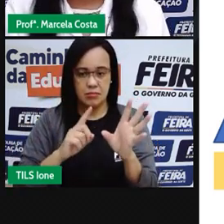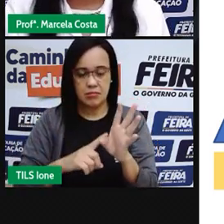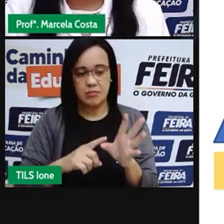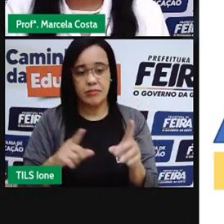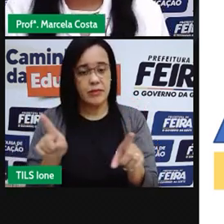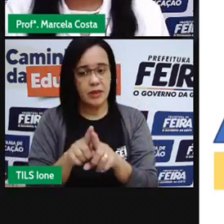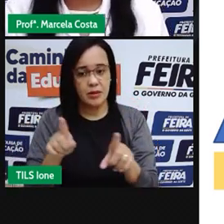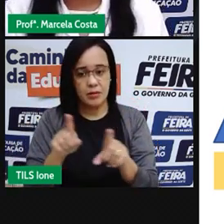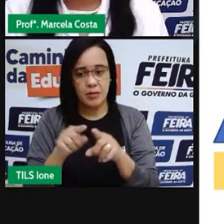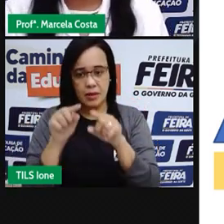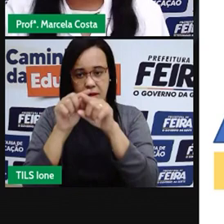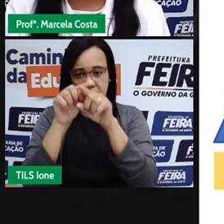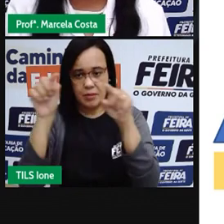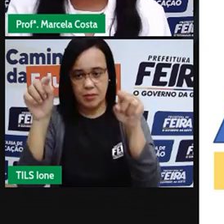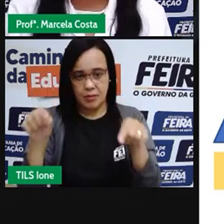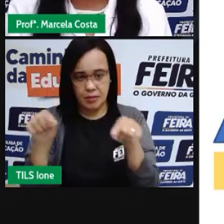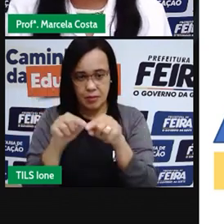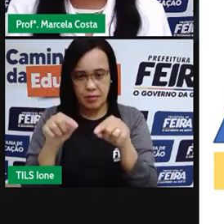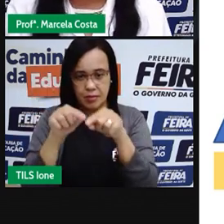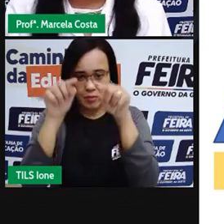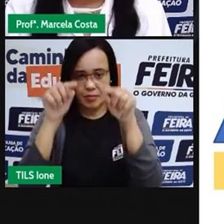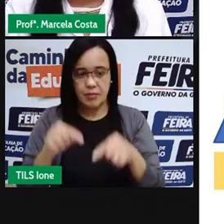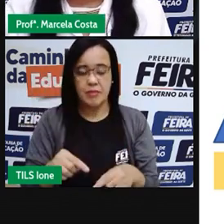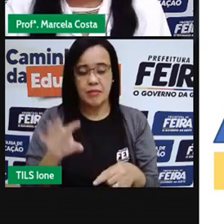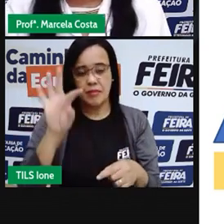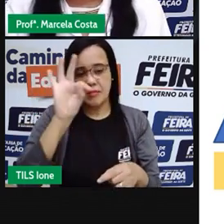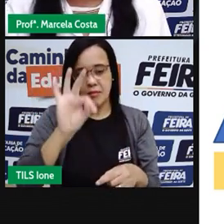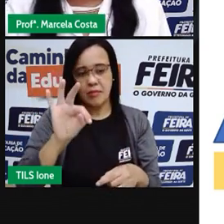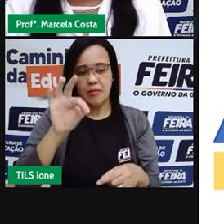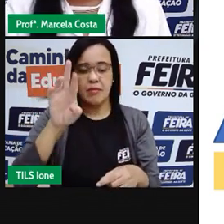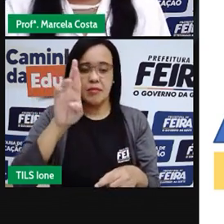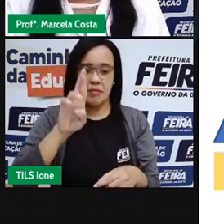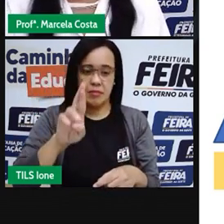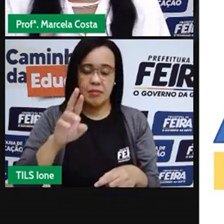Esse retângulo ele pode ser posicionado